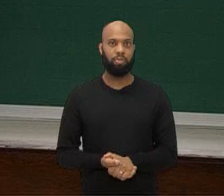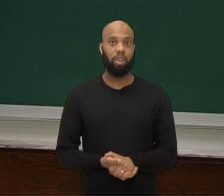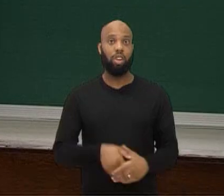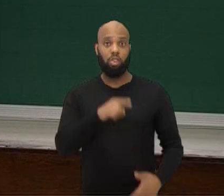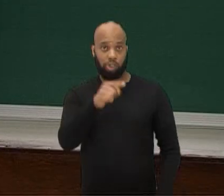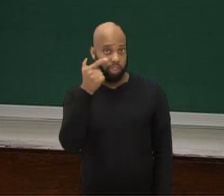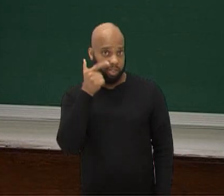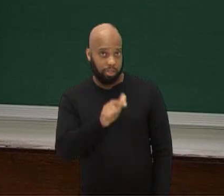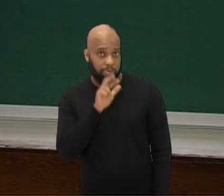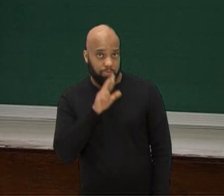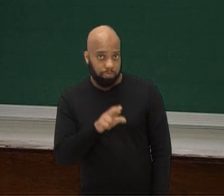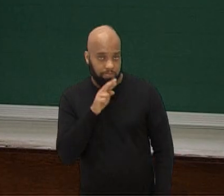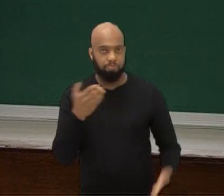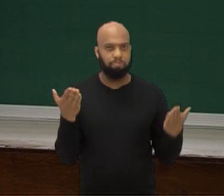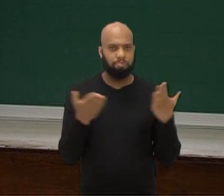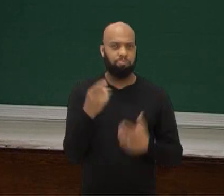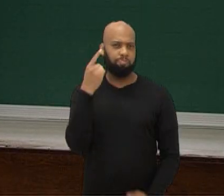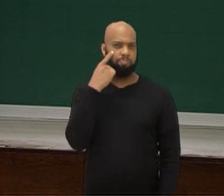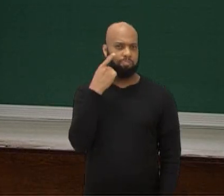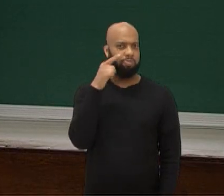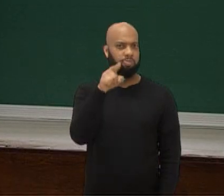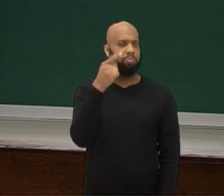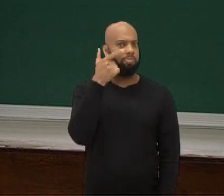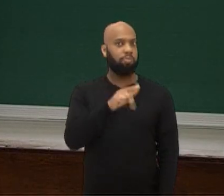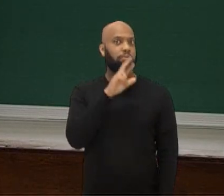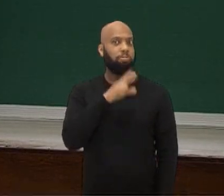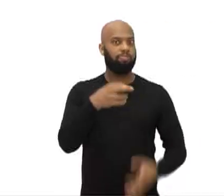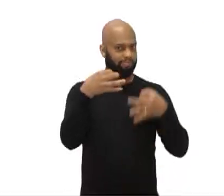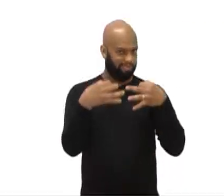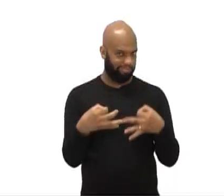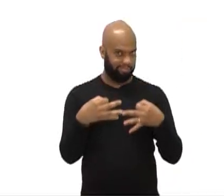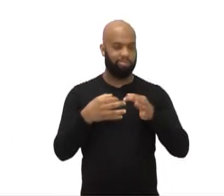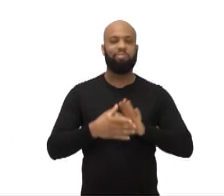Conseguiu responder? Vamos ver se você marcou a alternativa correta?